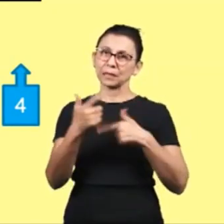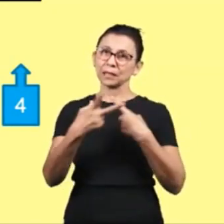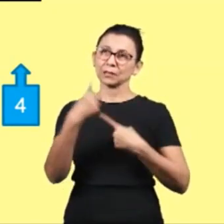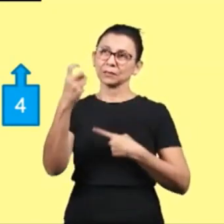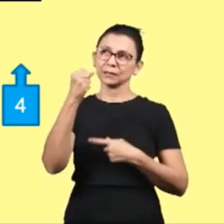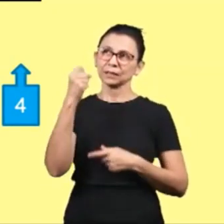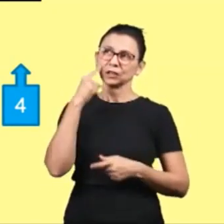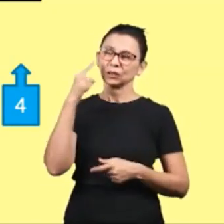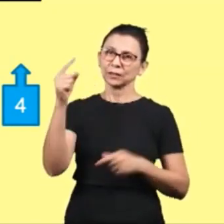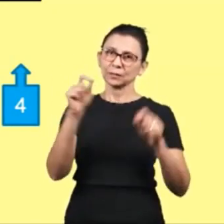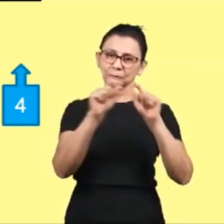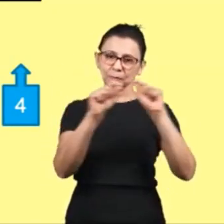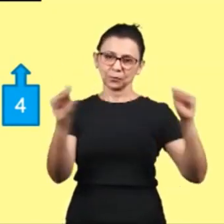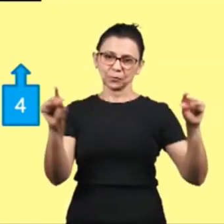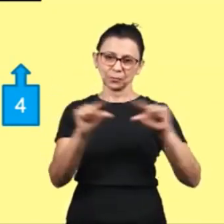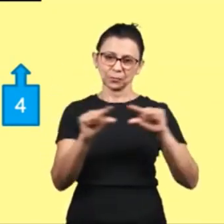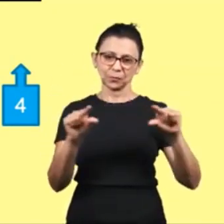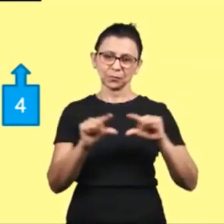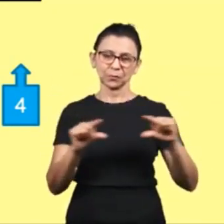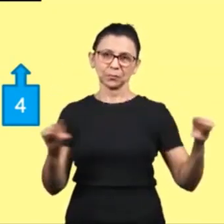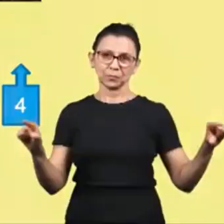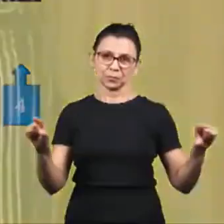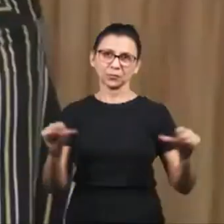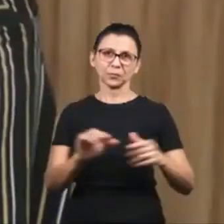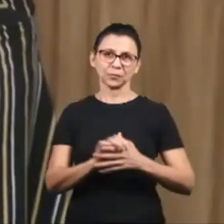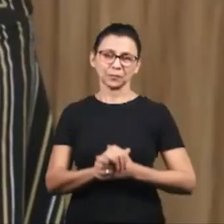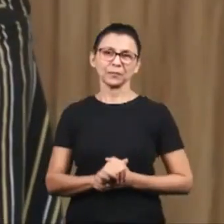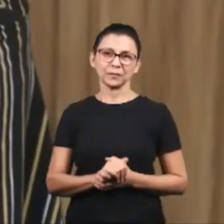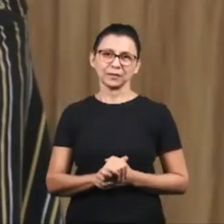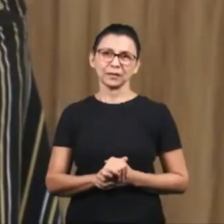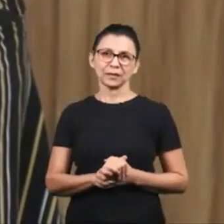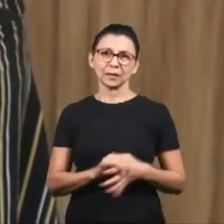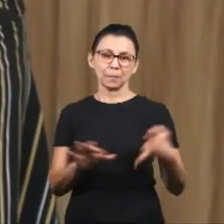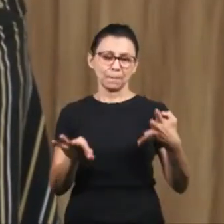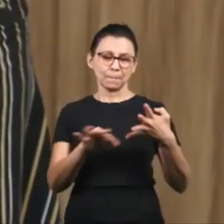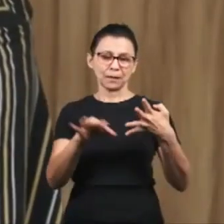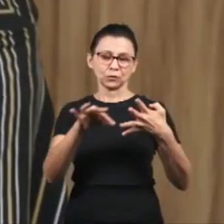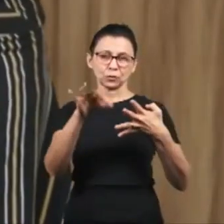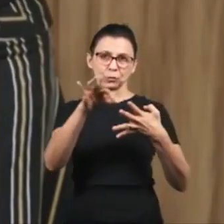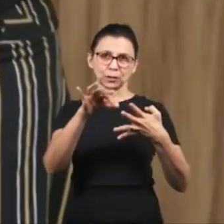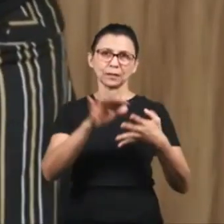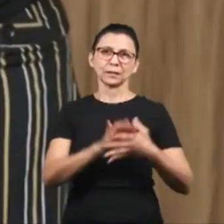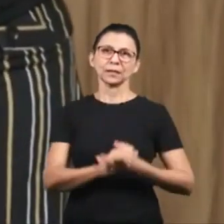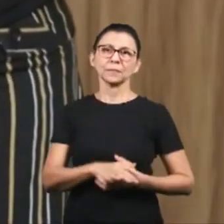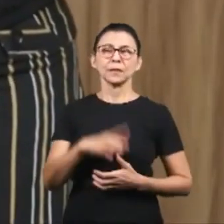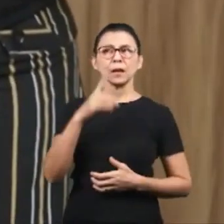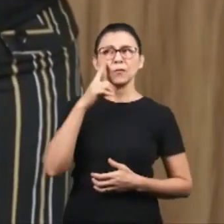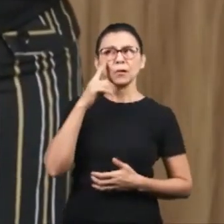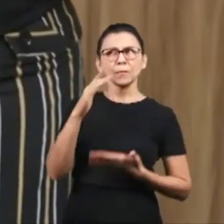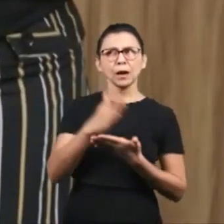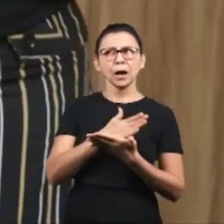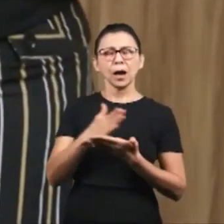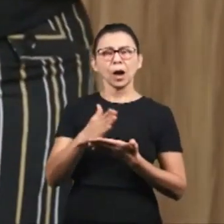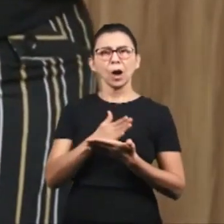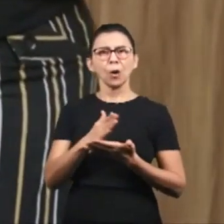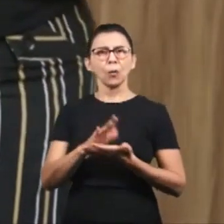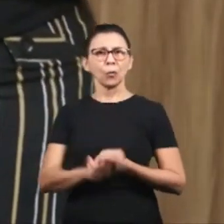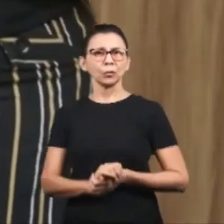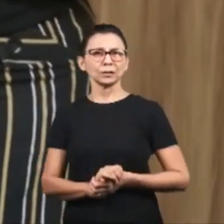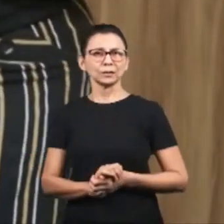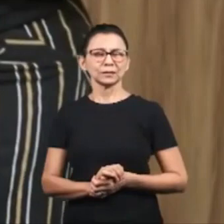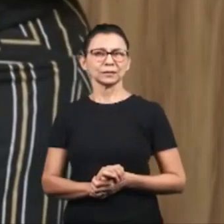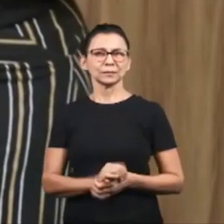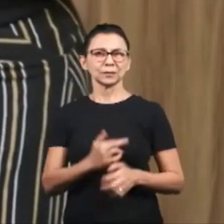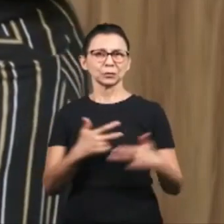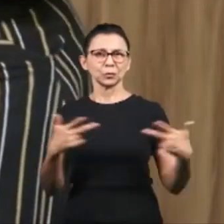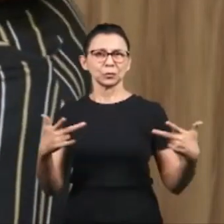Vencedor. E de uma forma simples e objetiva, nós vamos aprender sobre alguns símbolos, sinais da música,